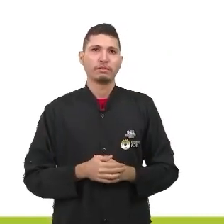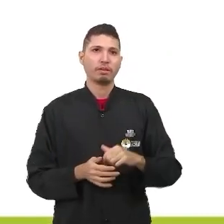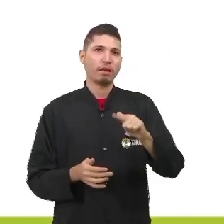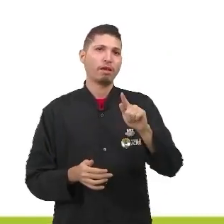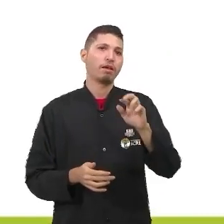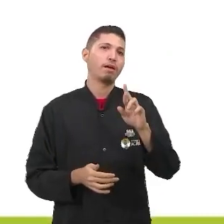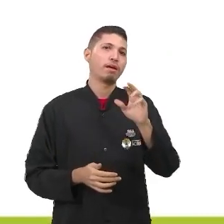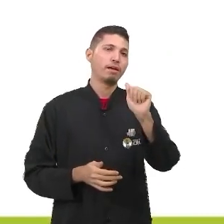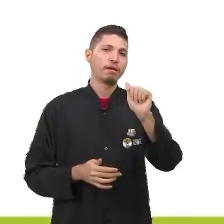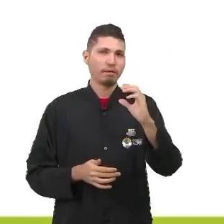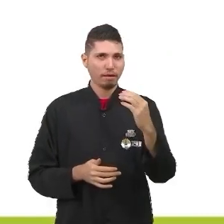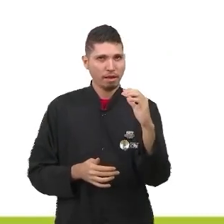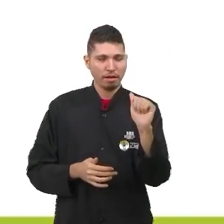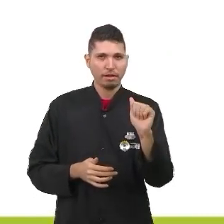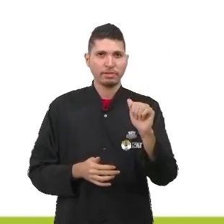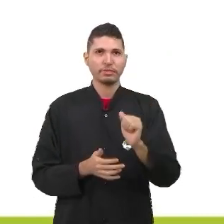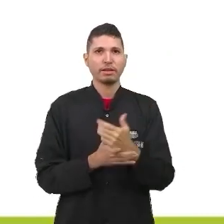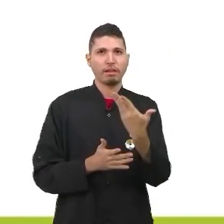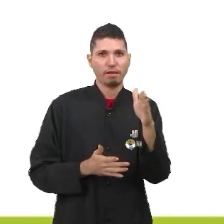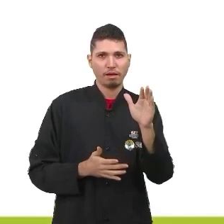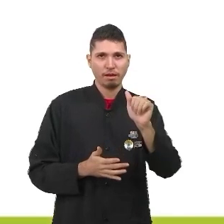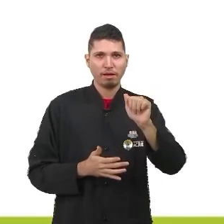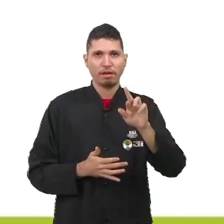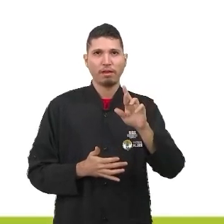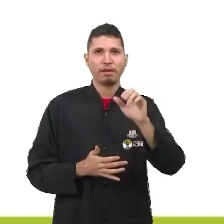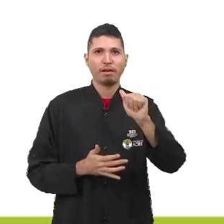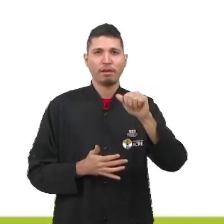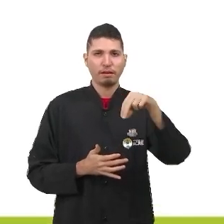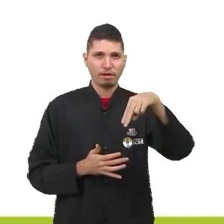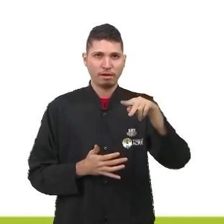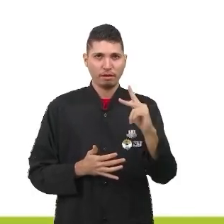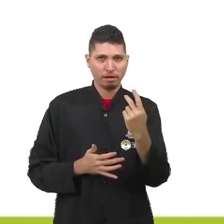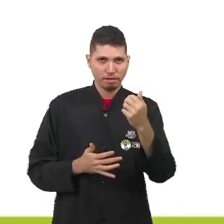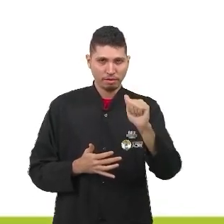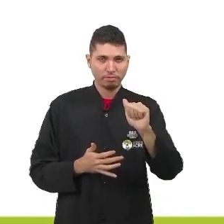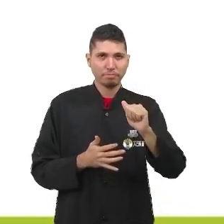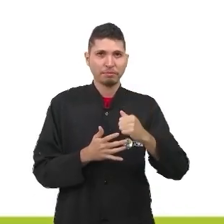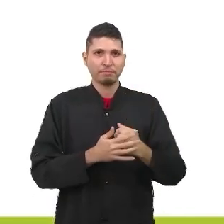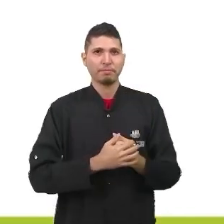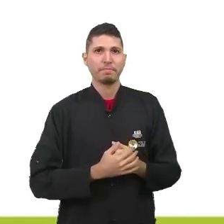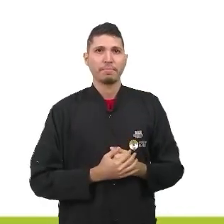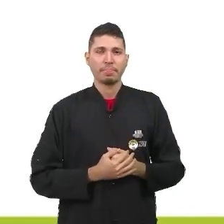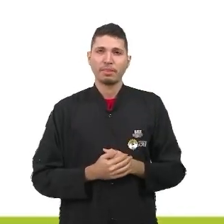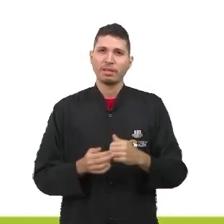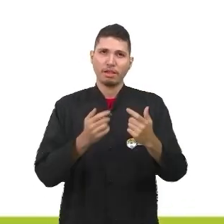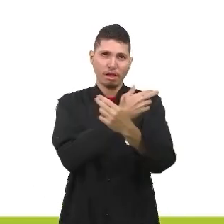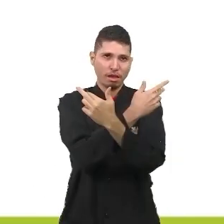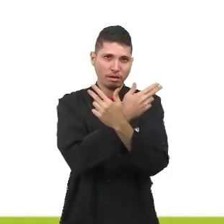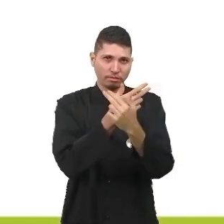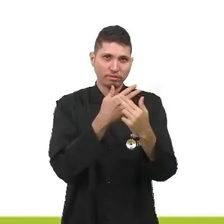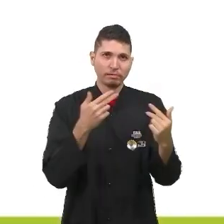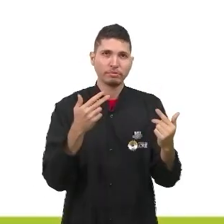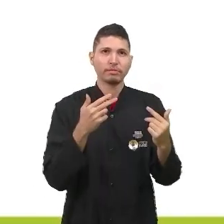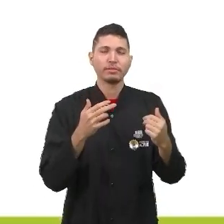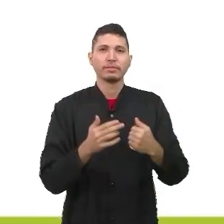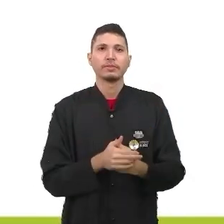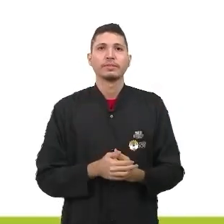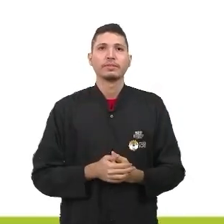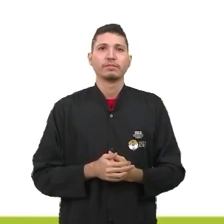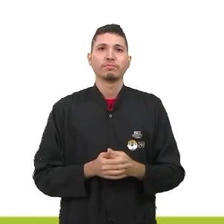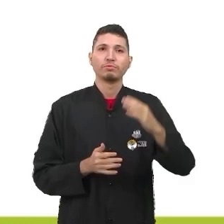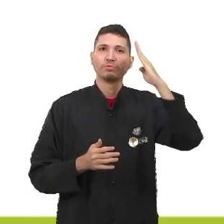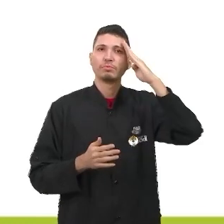área, seja na pintura, seja na escrita, e tem vários outros, né? Mas aqui a gente pontuou